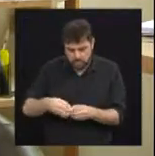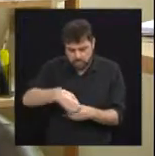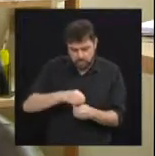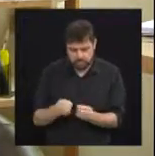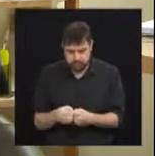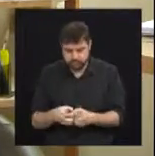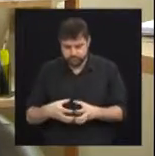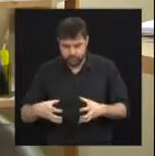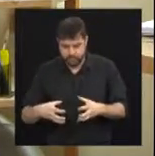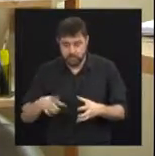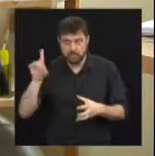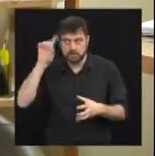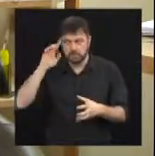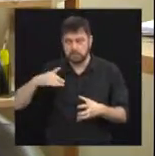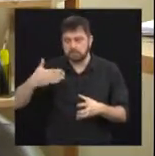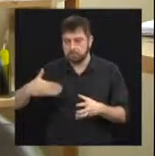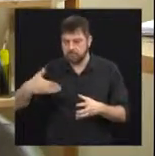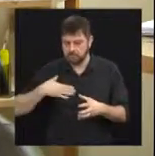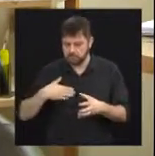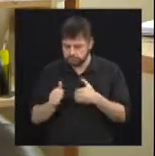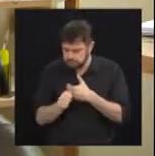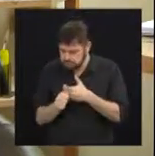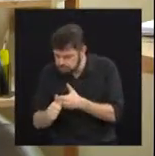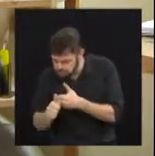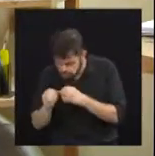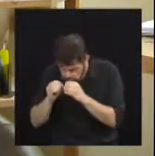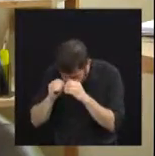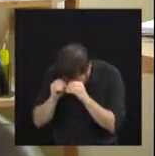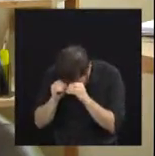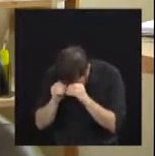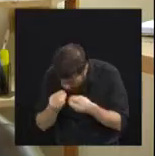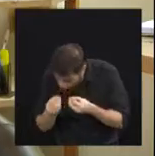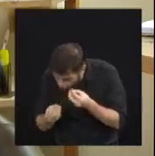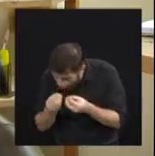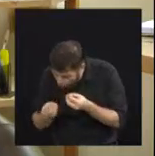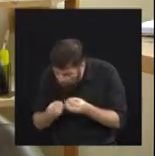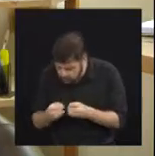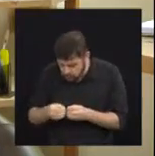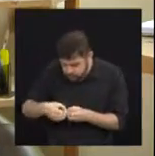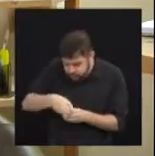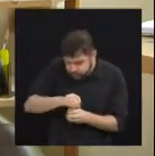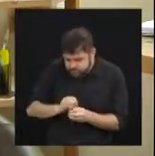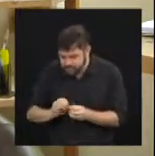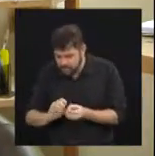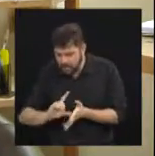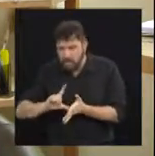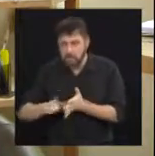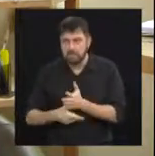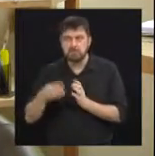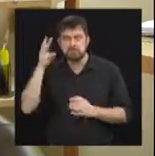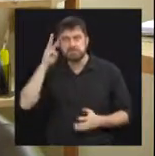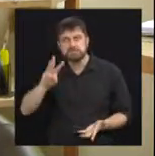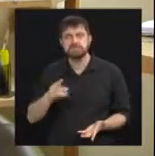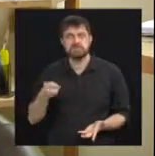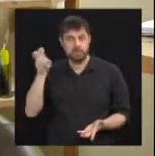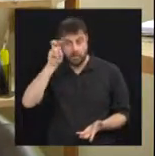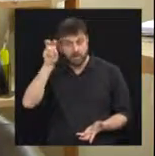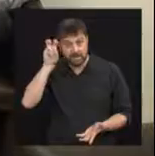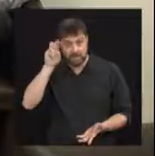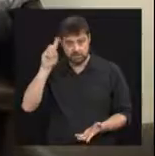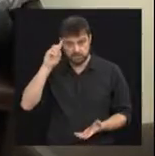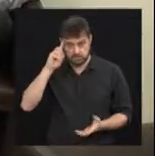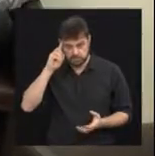Nos dias consecutivos, nós acompanhamos o desenvolvimento desses embriões e no terceiro ou no quinto dia de vida dos